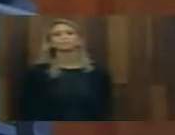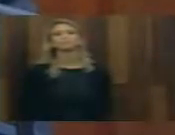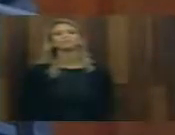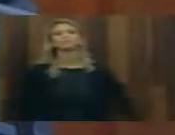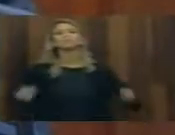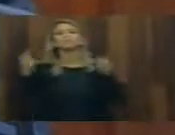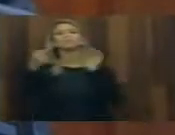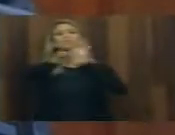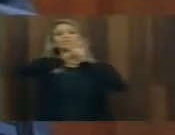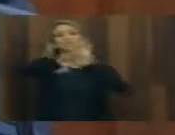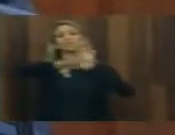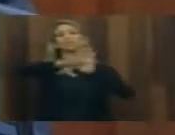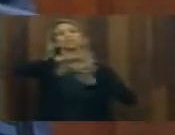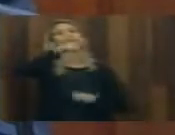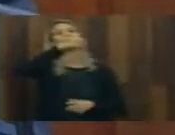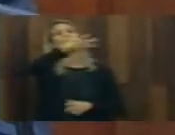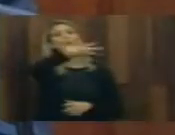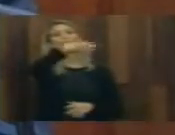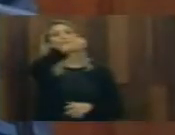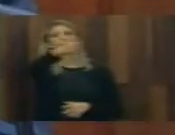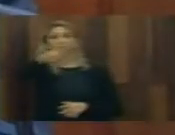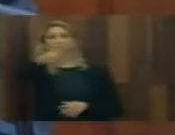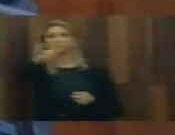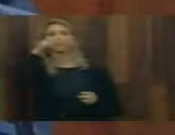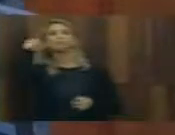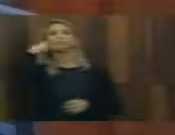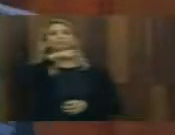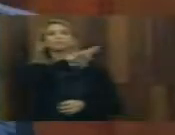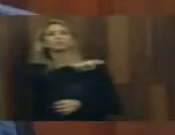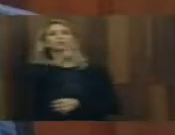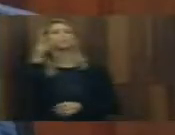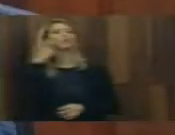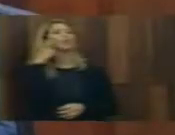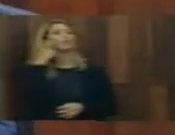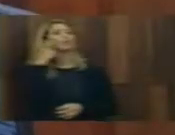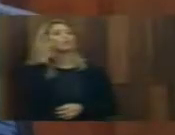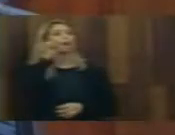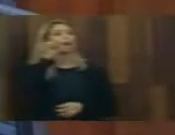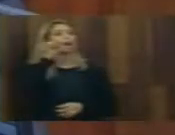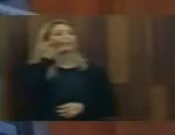Indicação 411/19, promovente Rafael Peçanha.